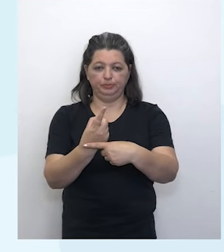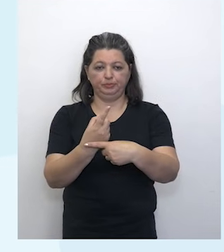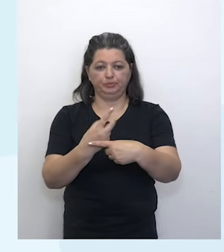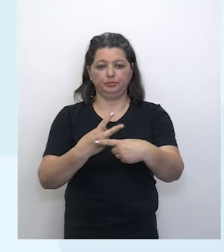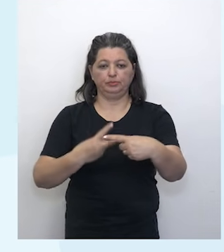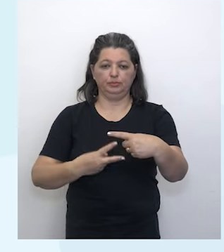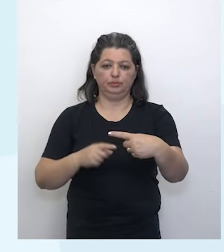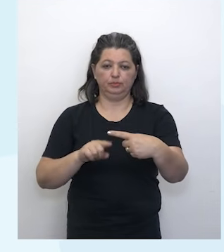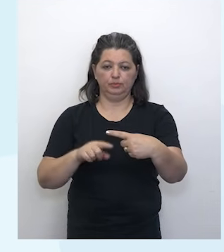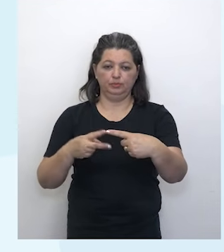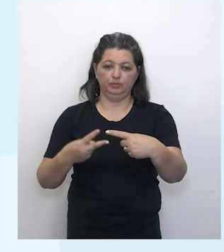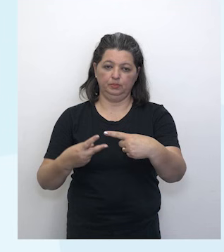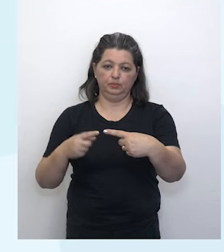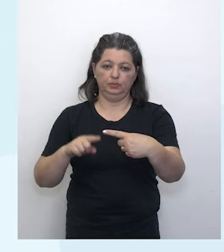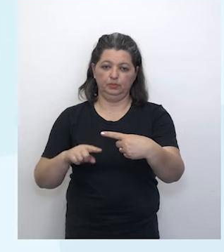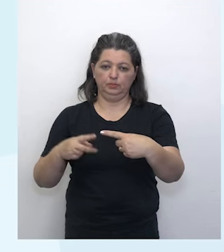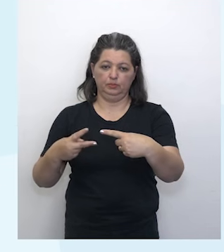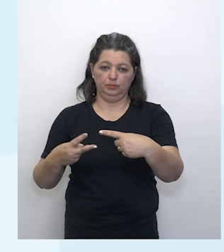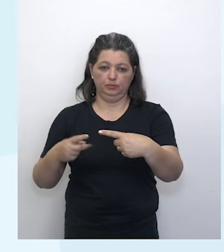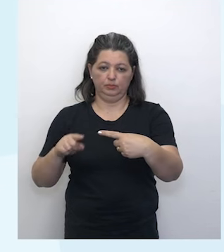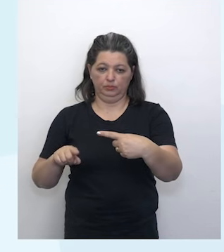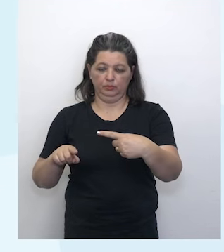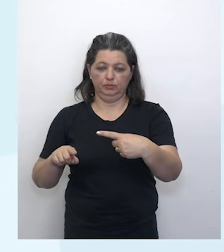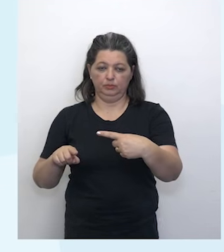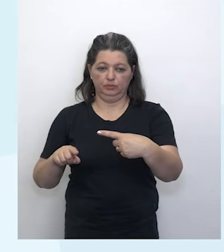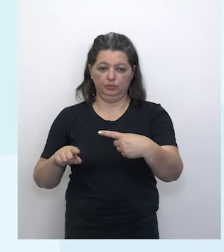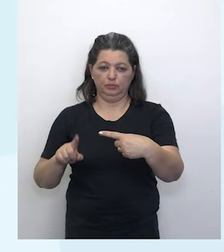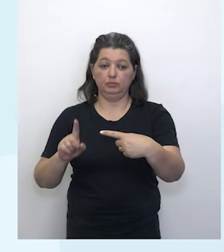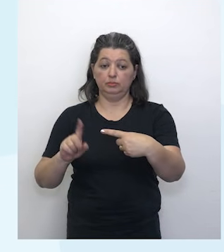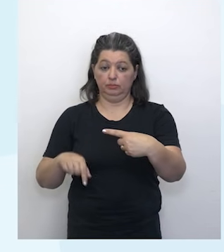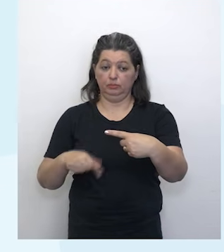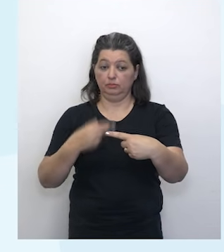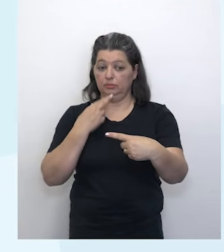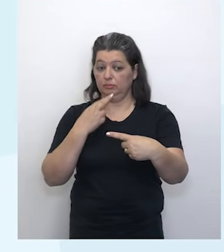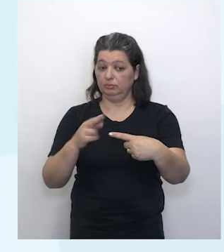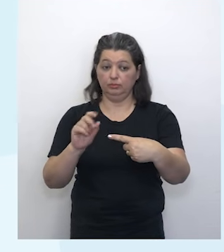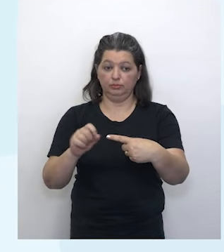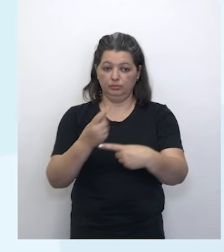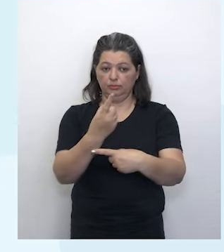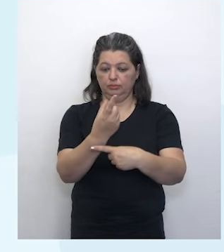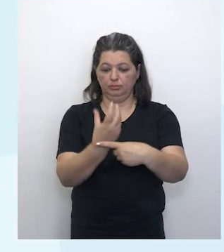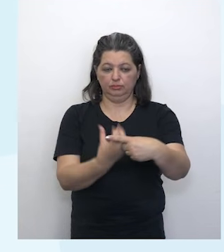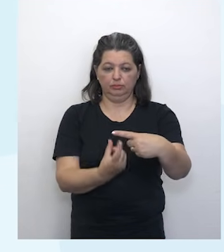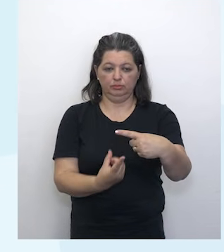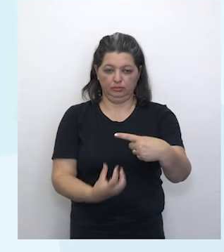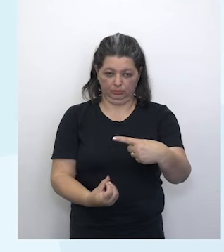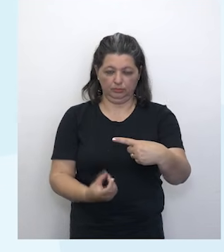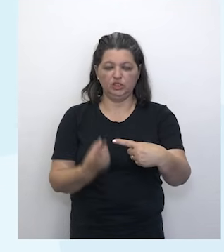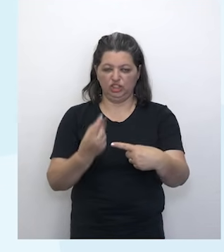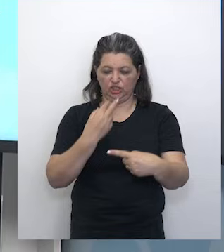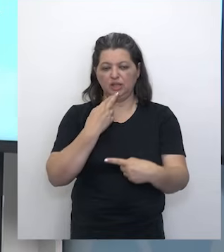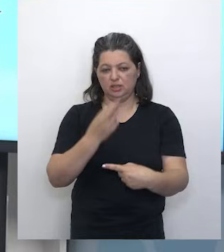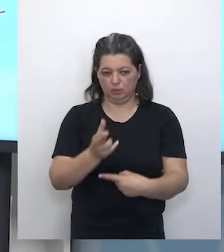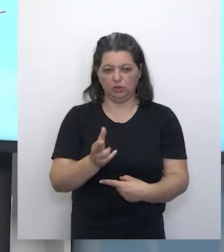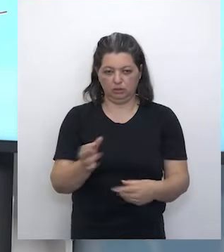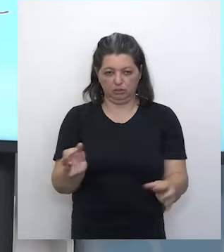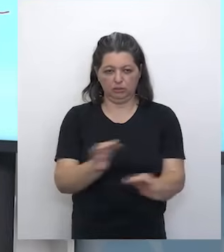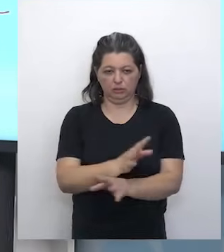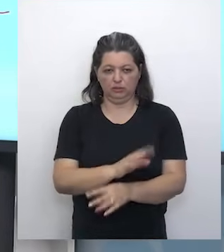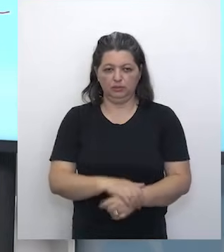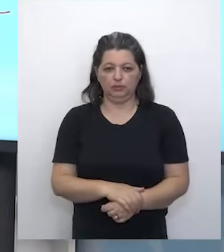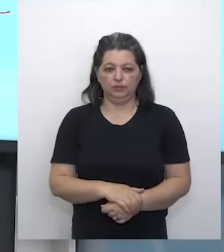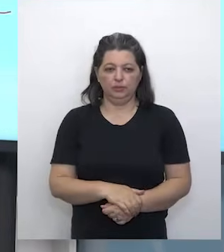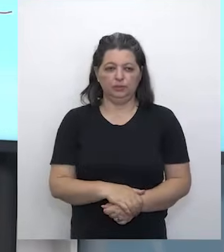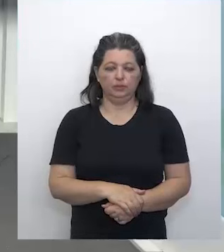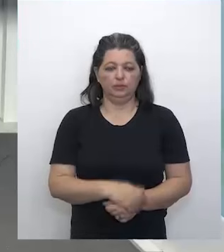vezes 2 vezes 2 vezes 2. E isso vai dar 1 sobre 16, conforme vocês disseram, tá certo?